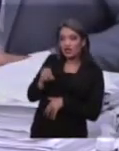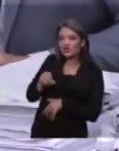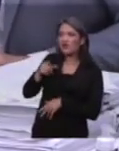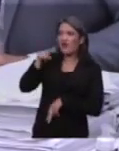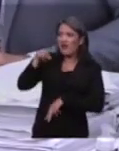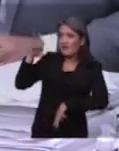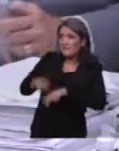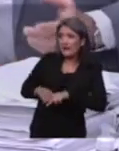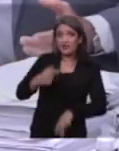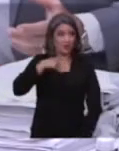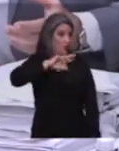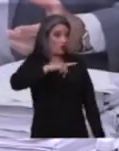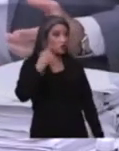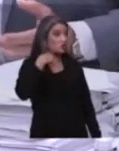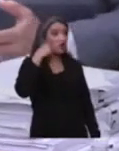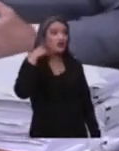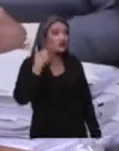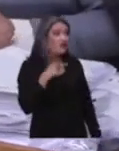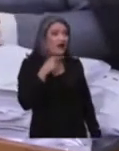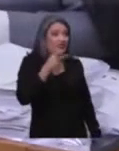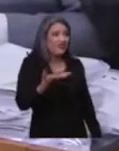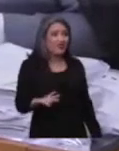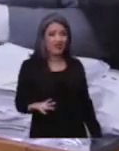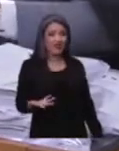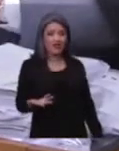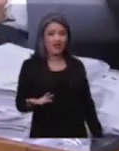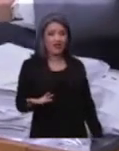e foi preso. E agora Vossa Excelência